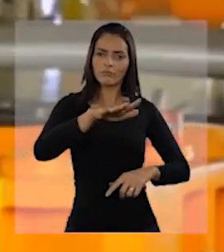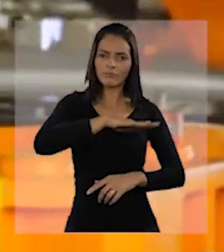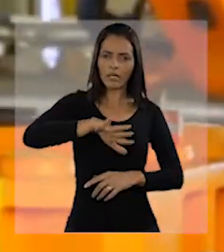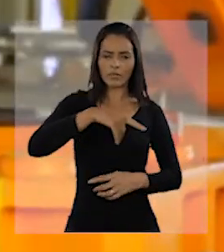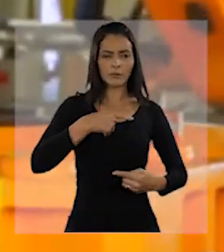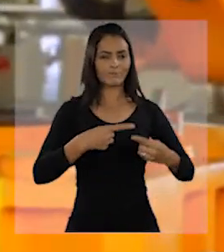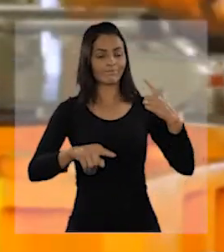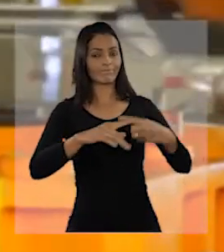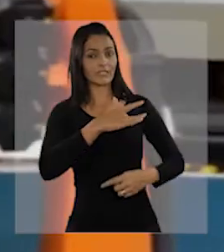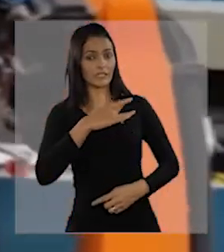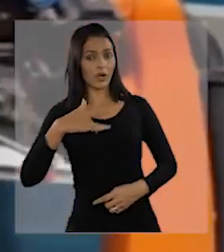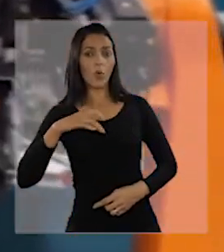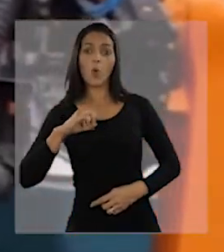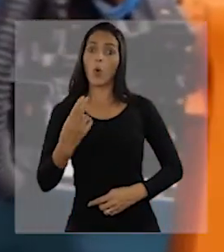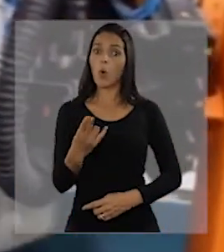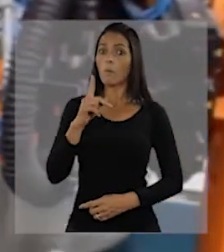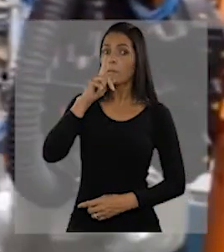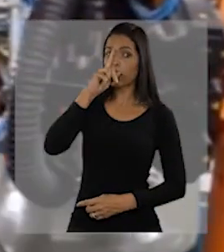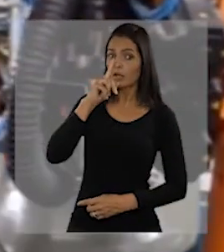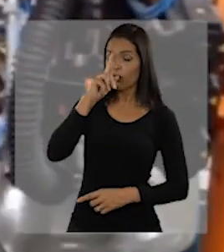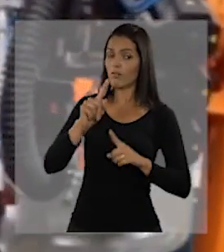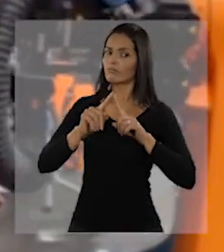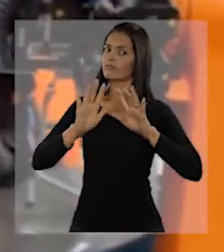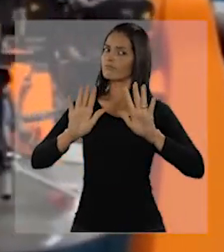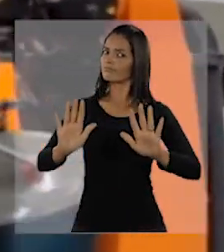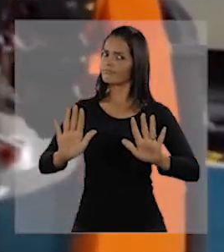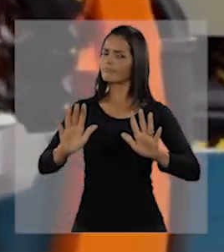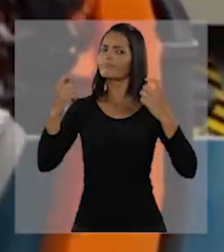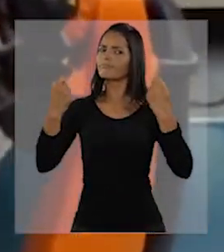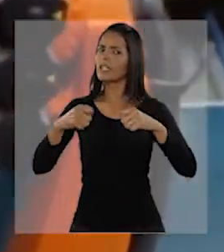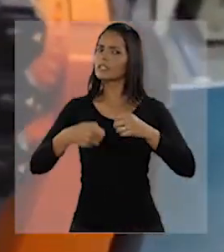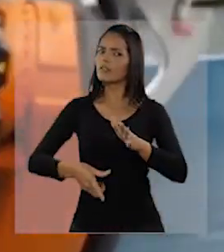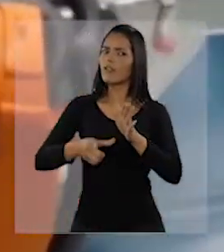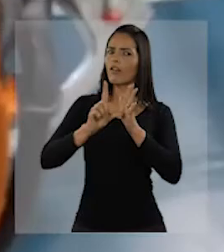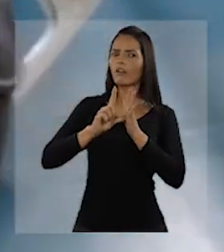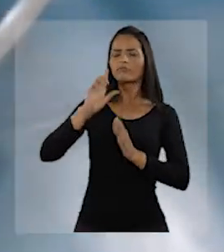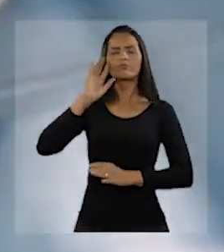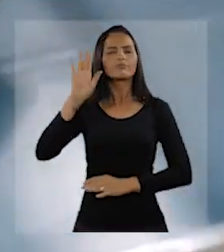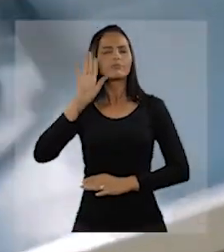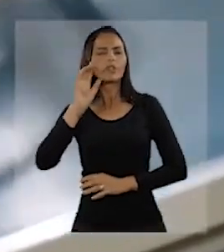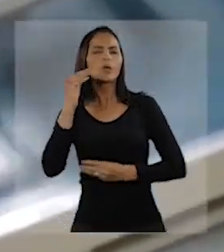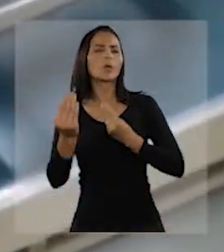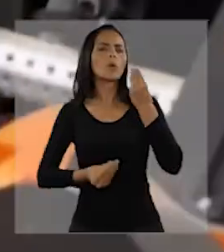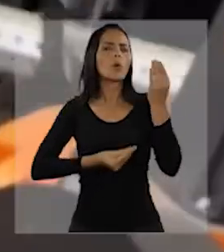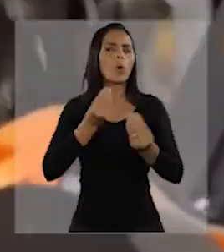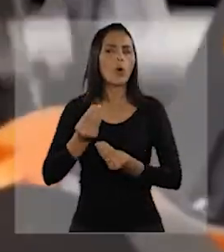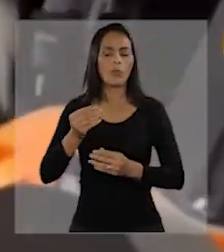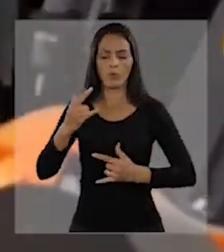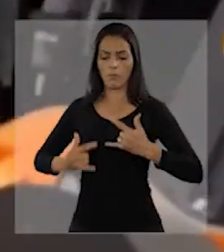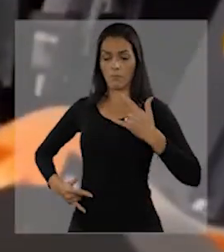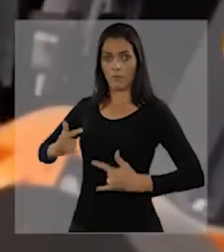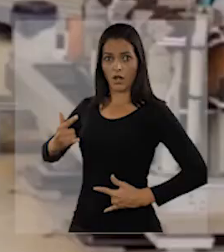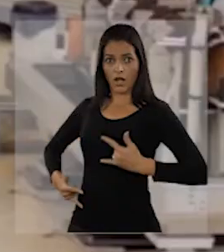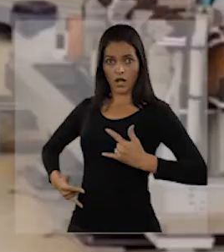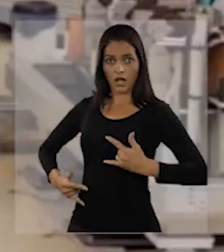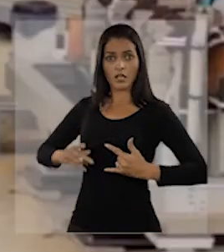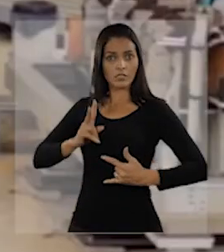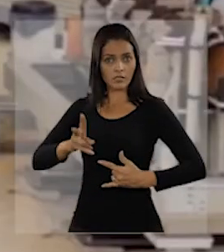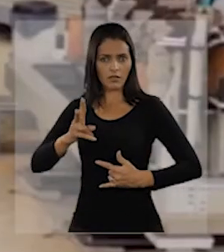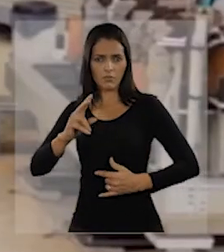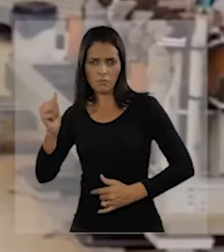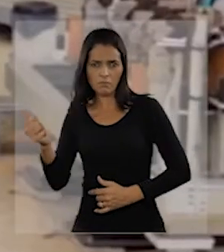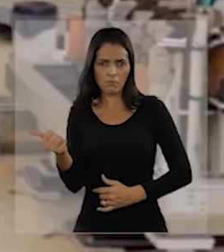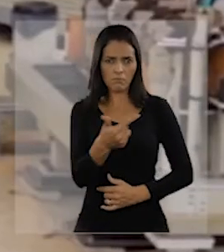atividades insalubres ou perigosas. Contudo, é necessária uma reflexão sobre o pensamento de que uma máquina